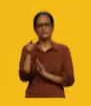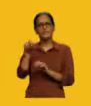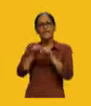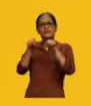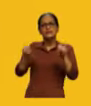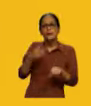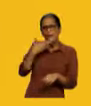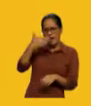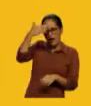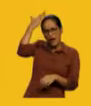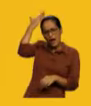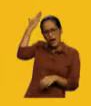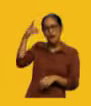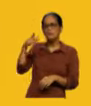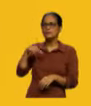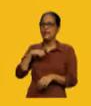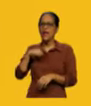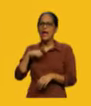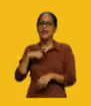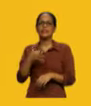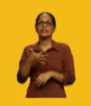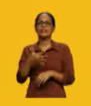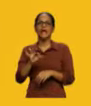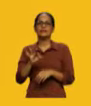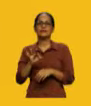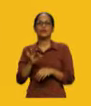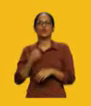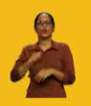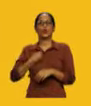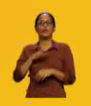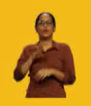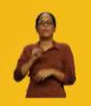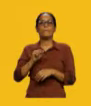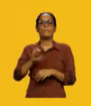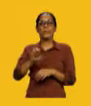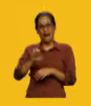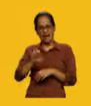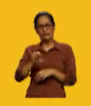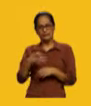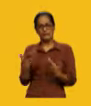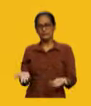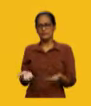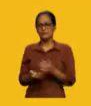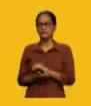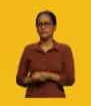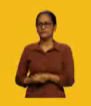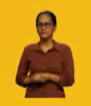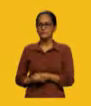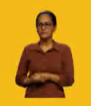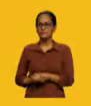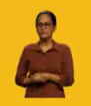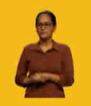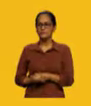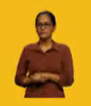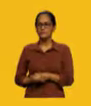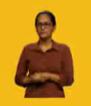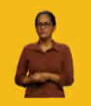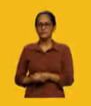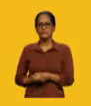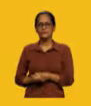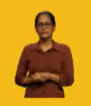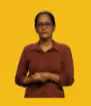base 10. Tá parecendo com o nosso sistema, não tá? Ele é de base 10. Ele é chamado